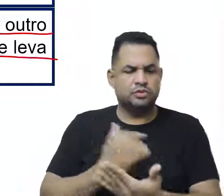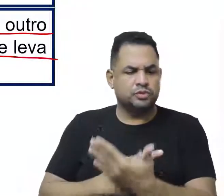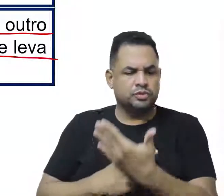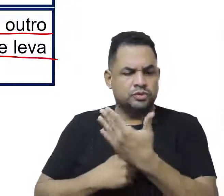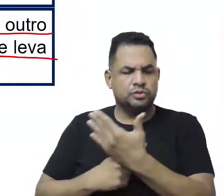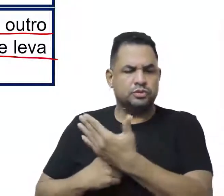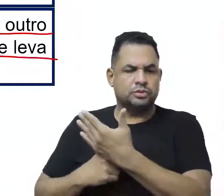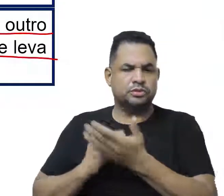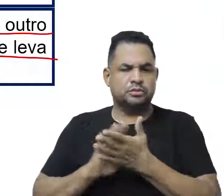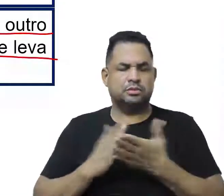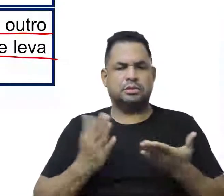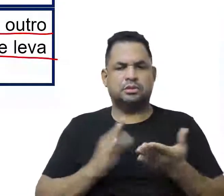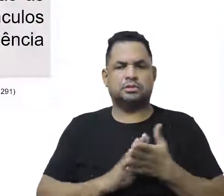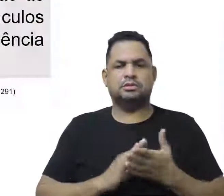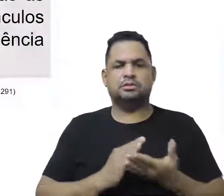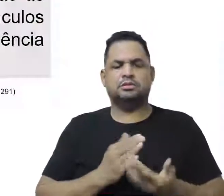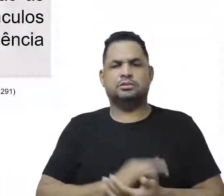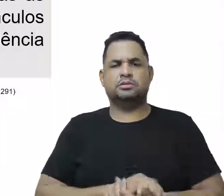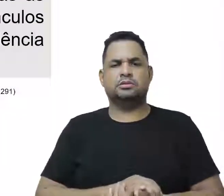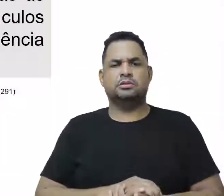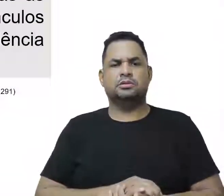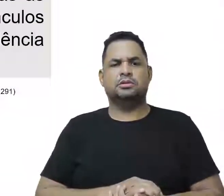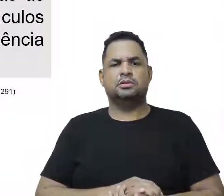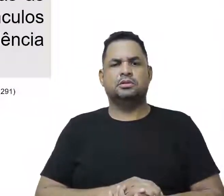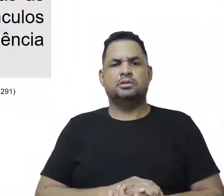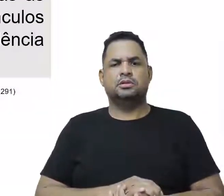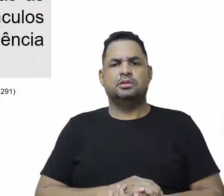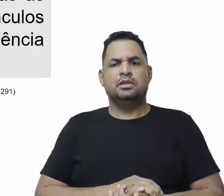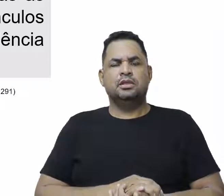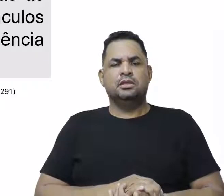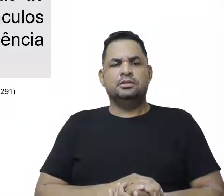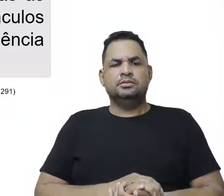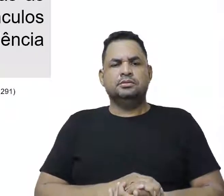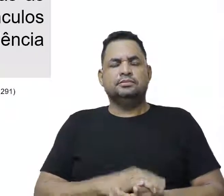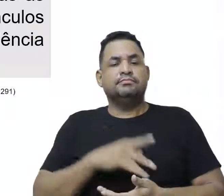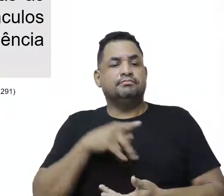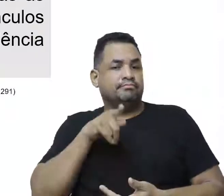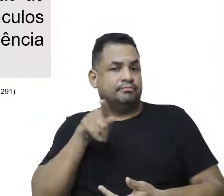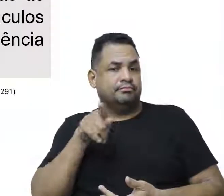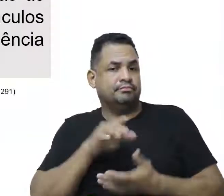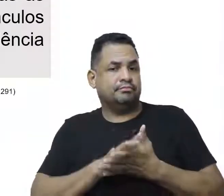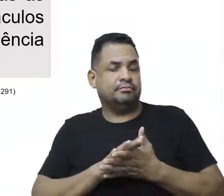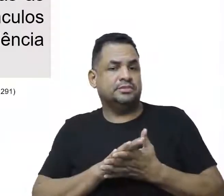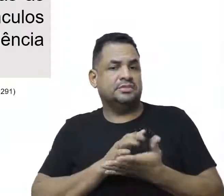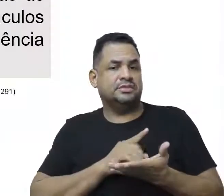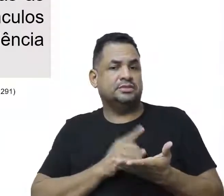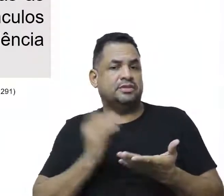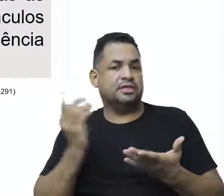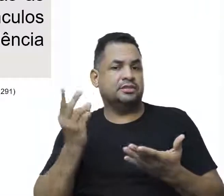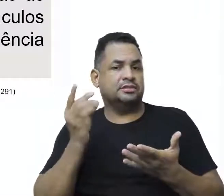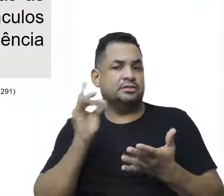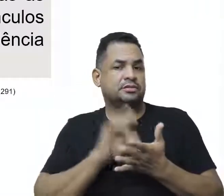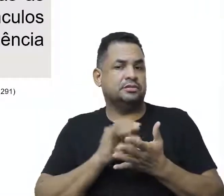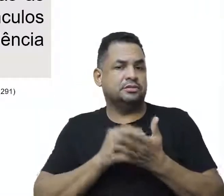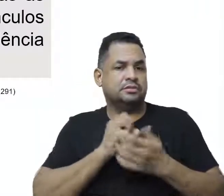chamada sociedade funcionar Tá certo então para ele se deve a vários fatores como a expansão Urbana